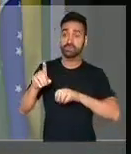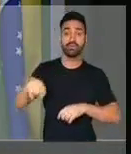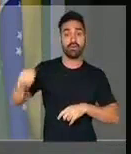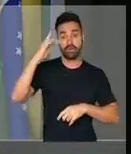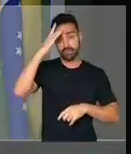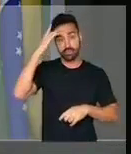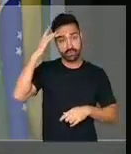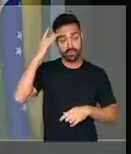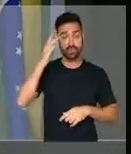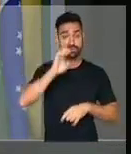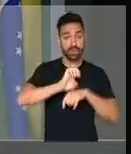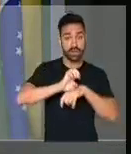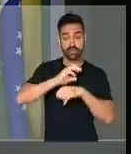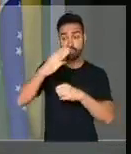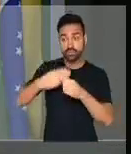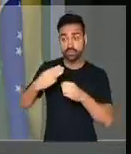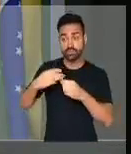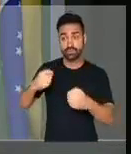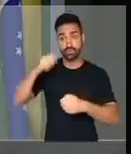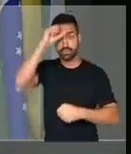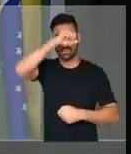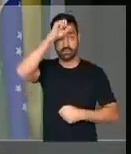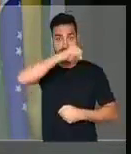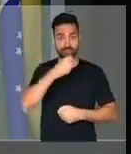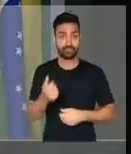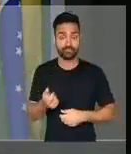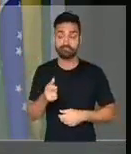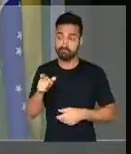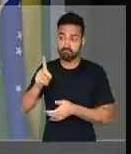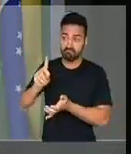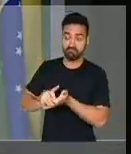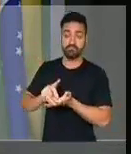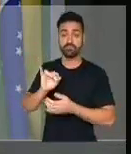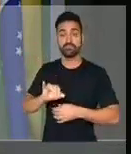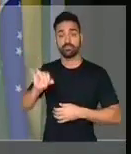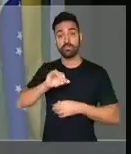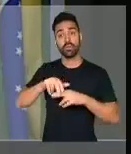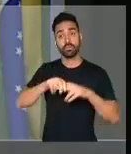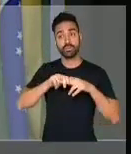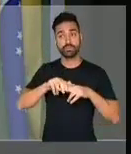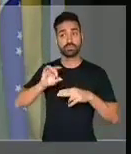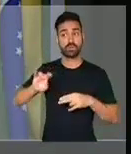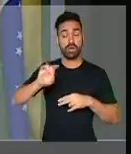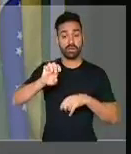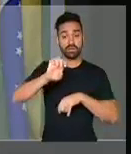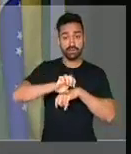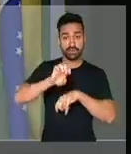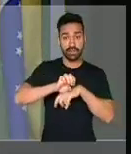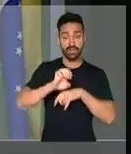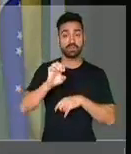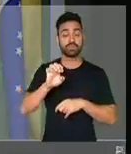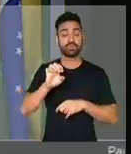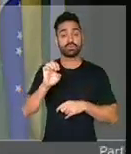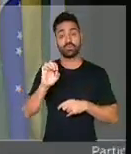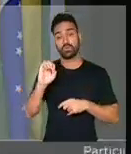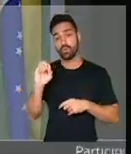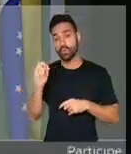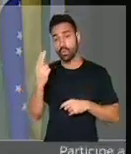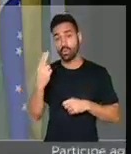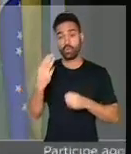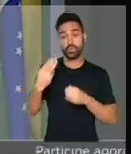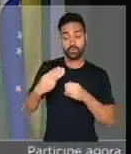municípios no gasto público. Olha, ela foi tão importante que os estados e municípios não